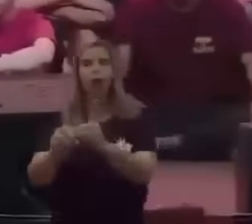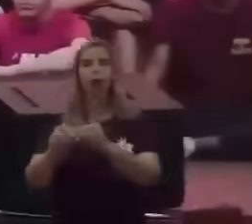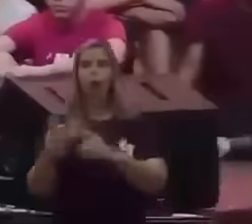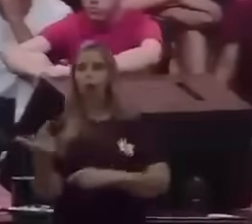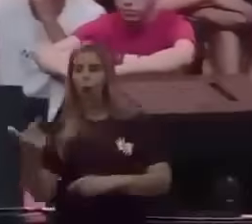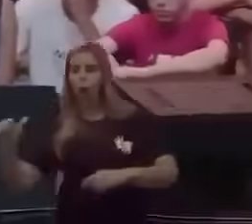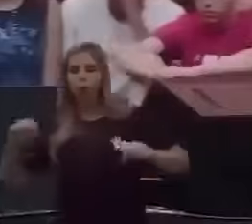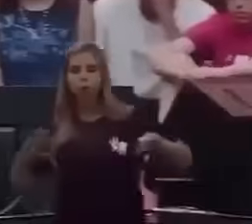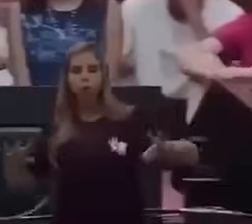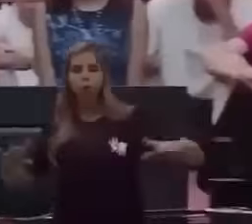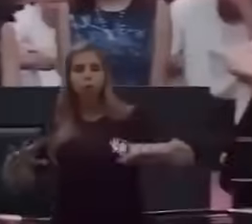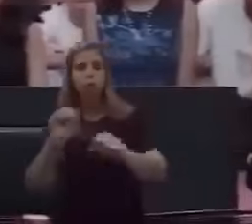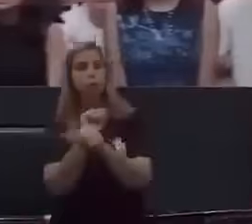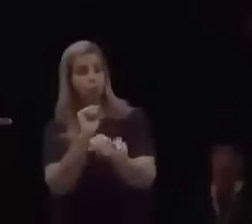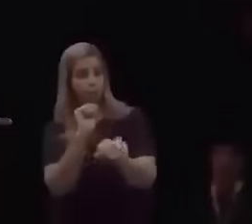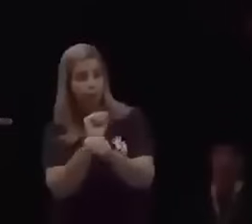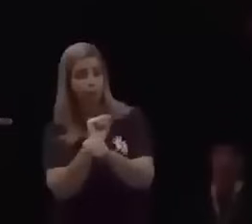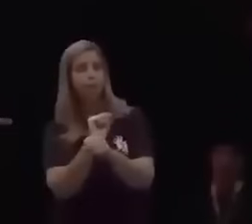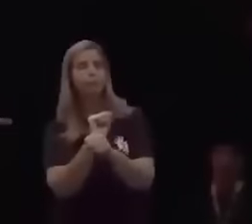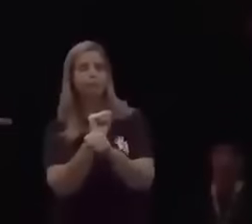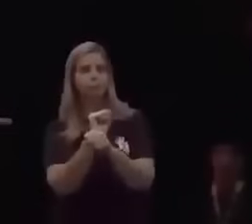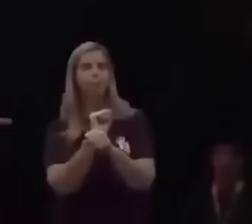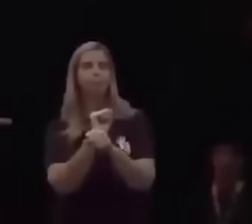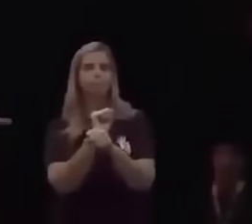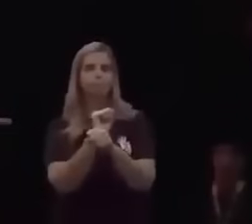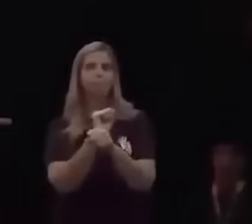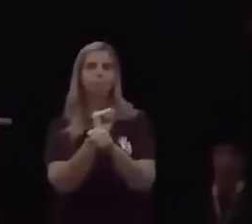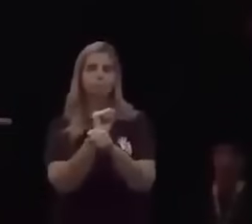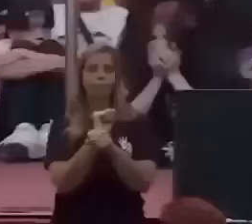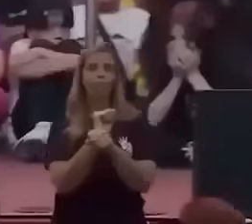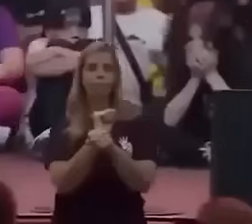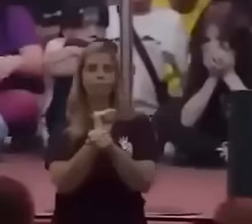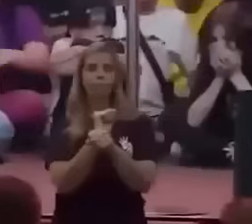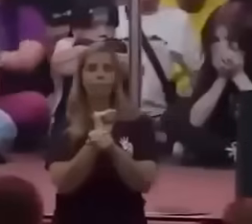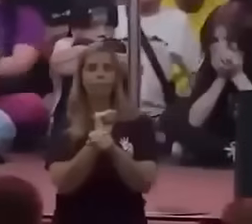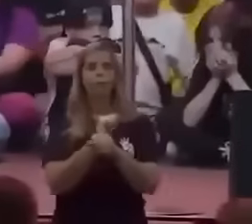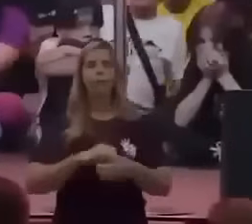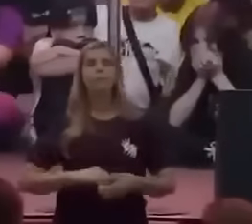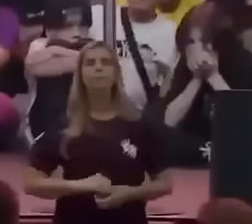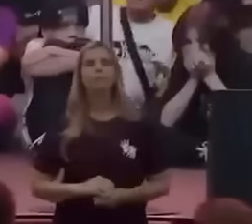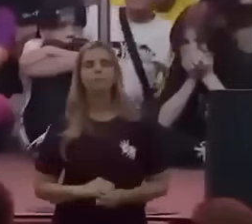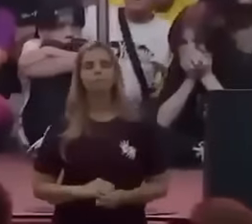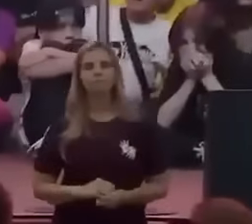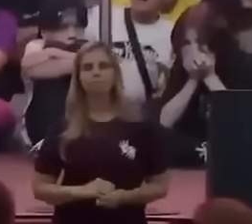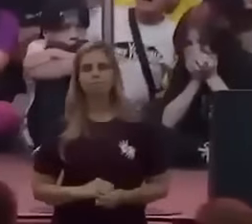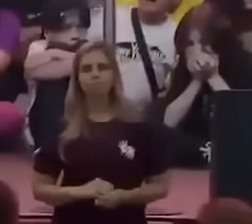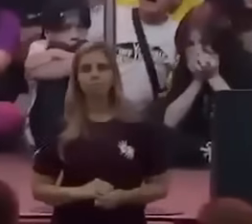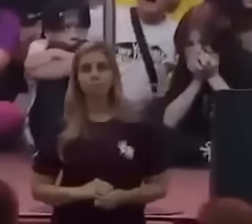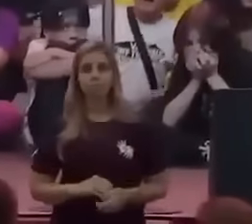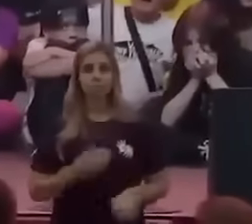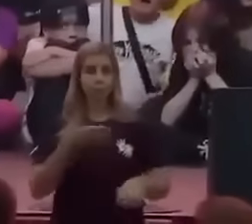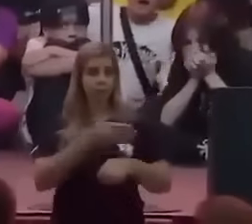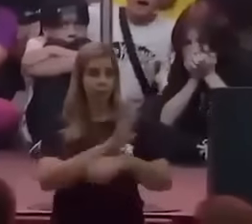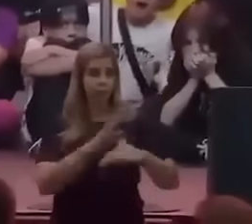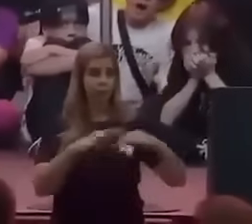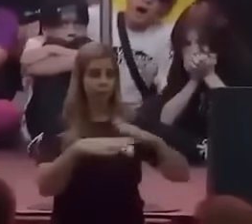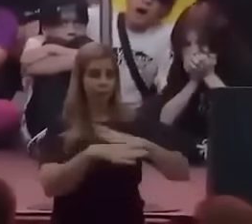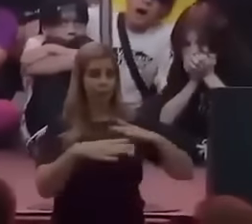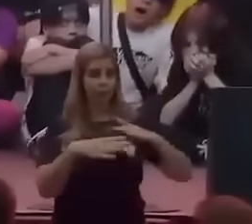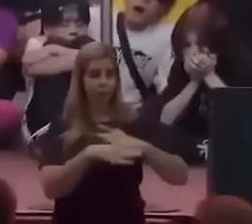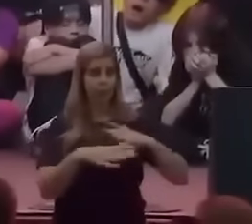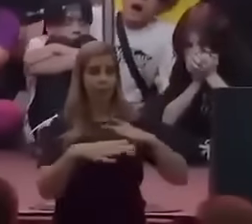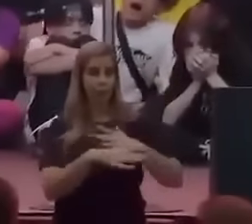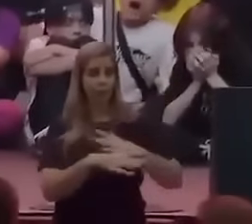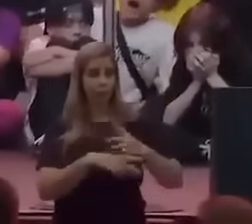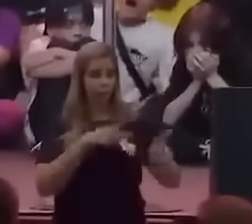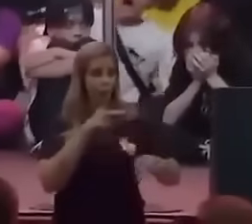das Oliveiras, vai descendo o Monte das Oliveiras, vai cruzando o Vale do Cédron, vai subindo as encostas do Monte Moriá, lá está a entrada da cidade. Diz Lucas que